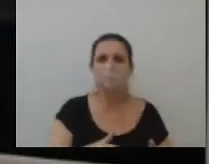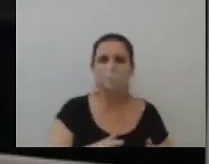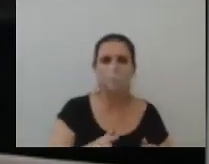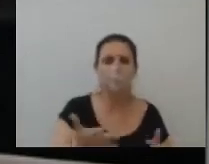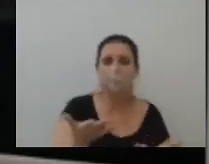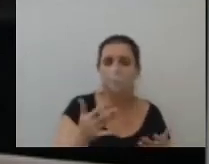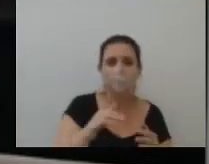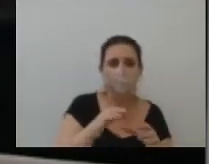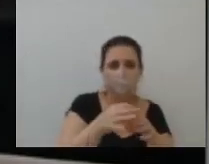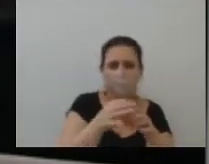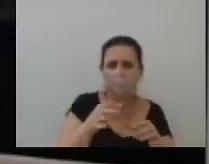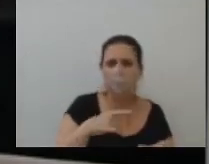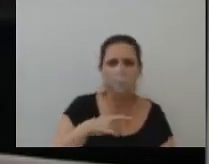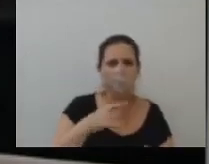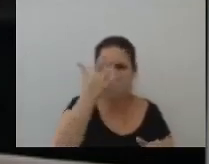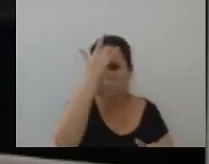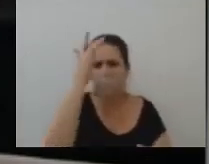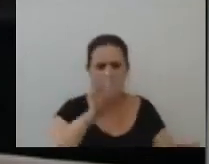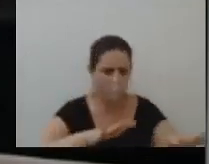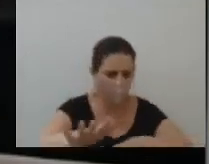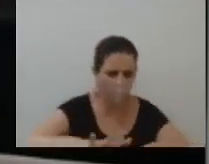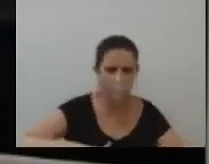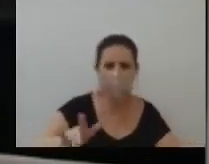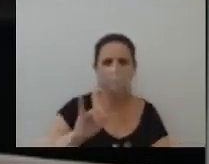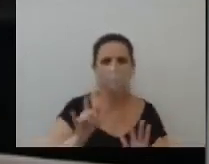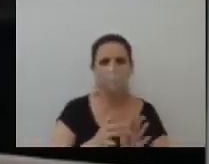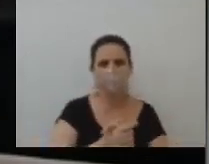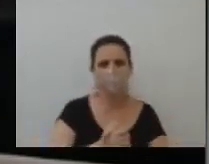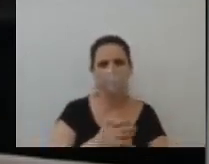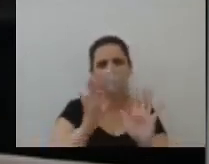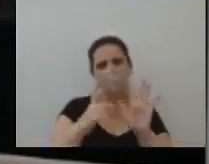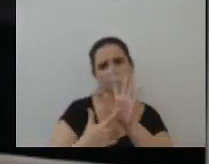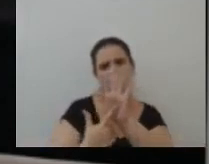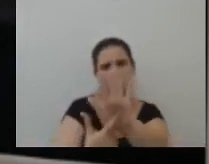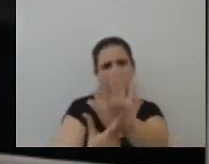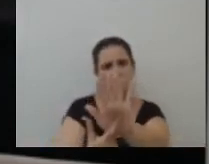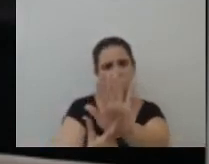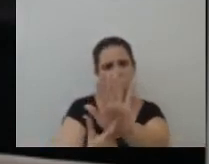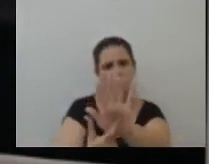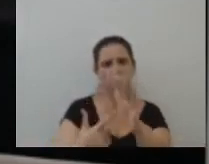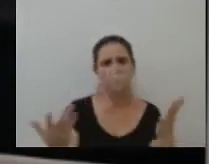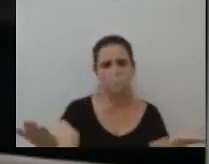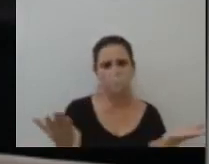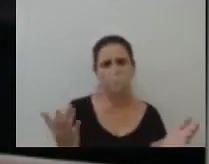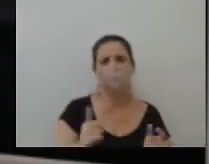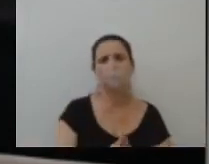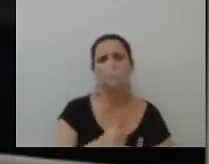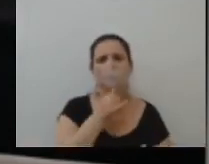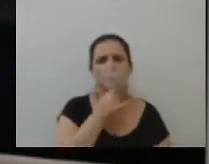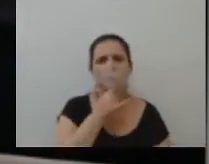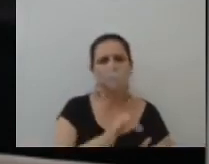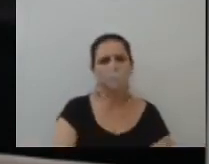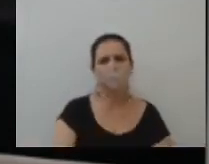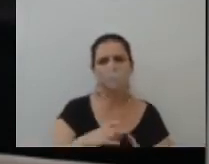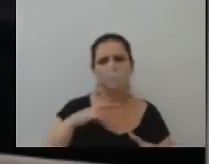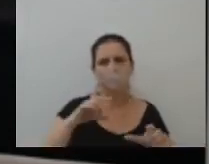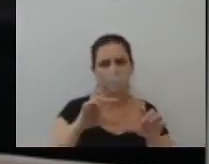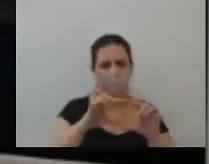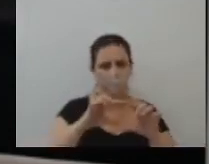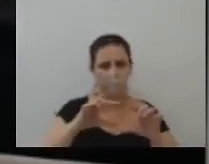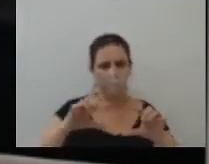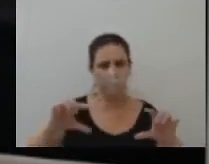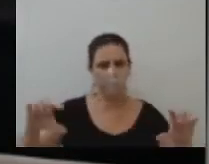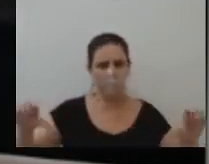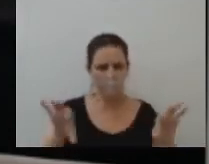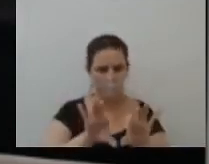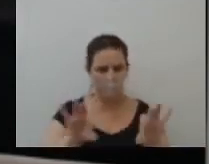têm facilidade de movimentação, é isso que eu quero dizer. Olha, deixa eu mostrar só um exemplo. Se eu tenho uma barra aqui, essa barra, ela resiste a